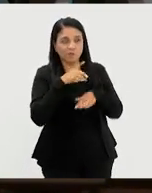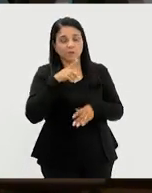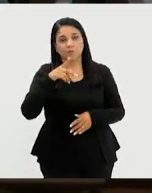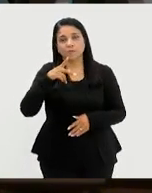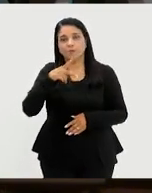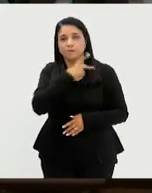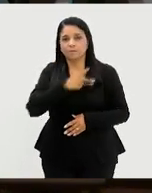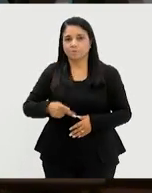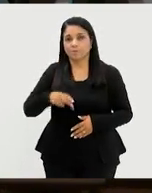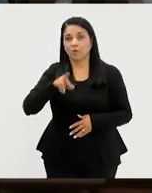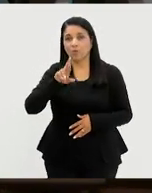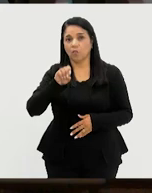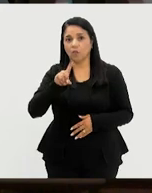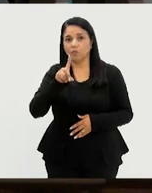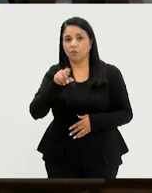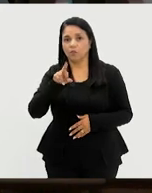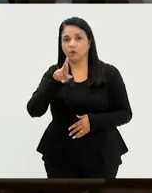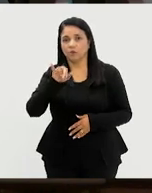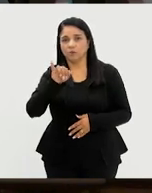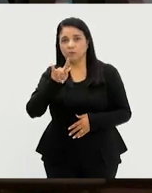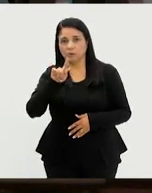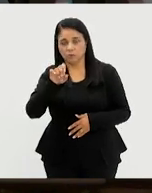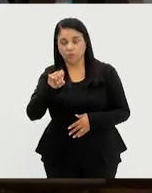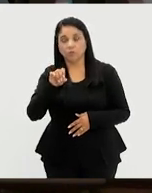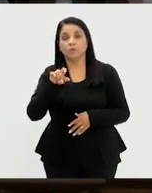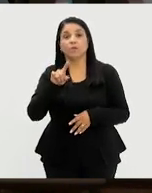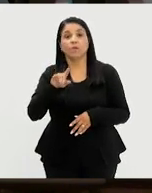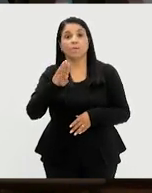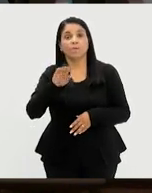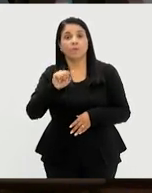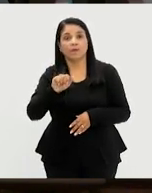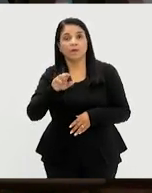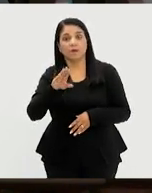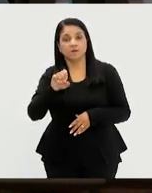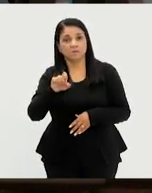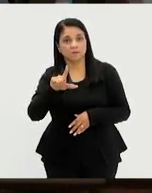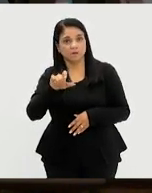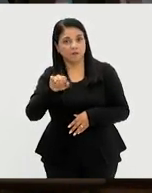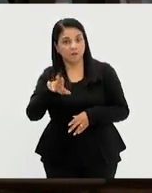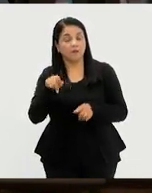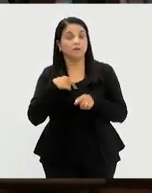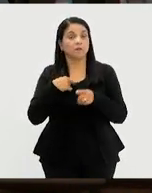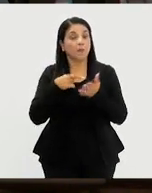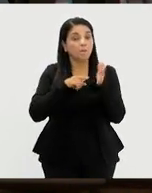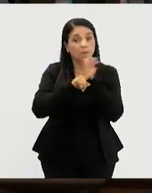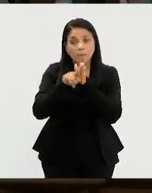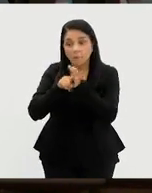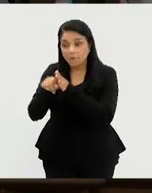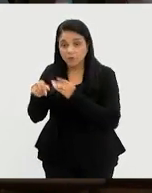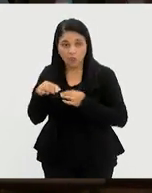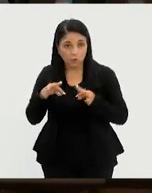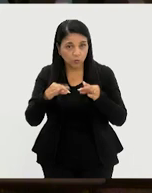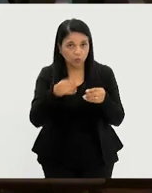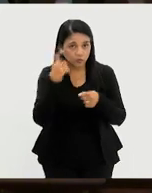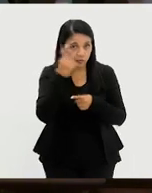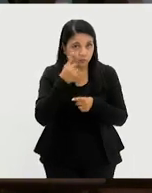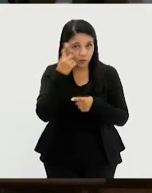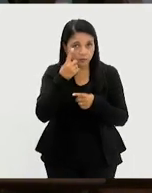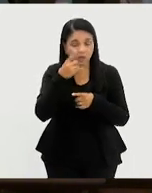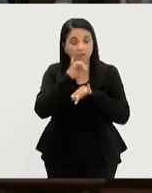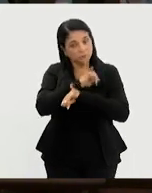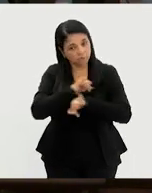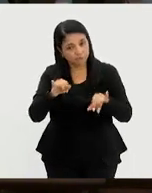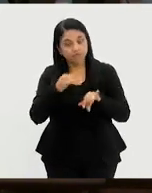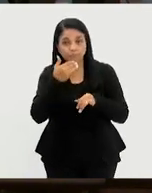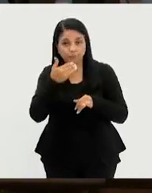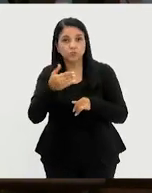Bacelar E aí eu quero submeter ao plenário que é soberano também foi que ele me pediu para remeter e anunciar a vocês que